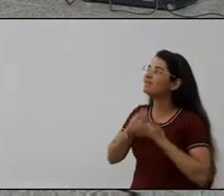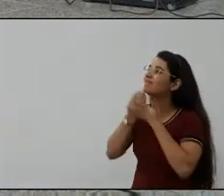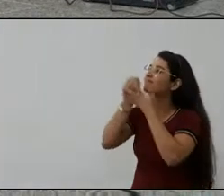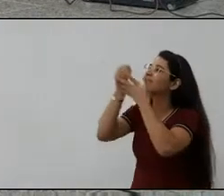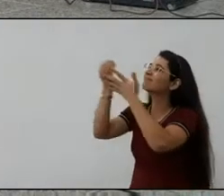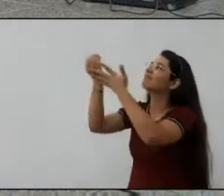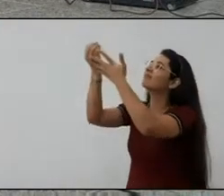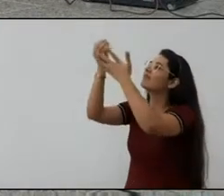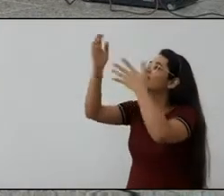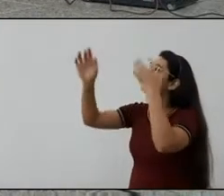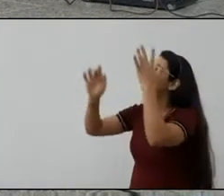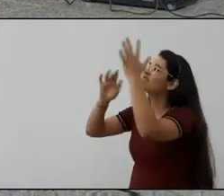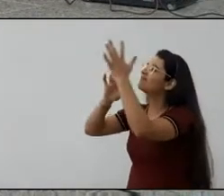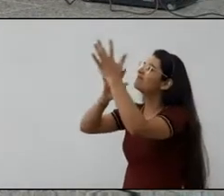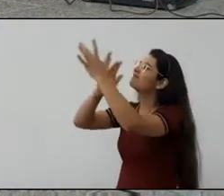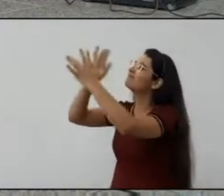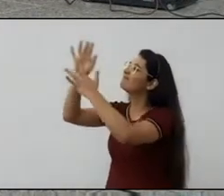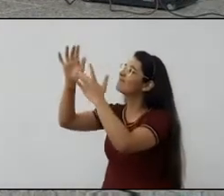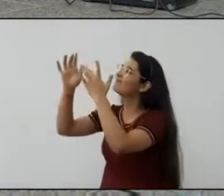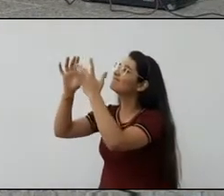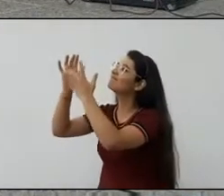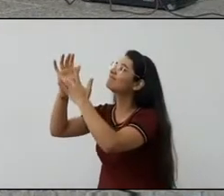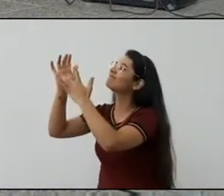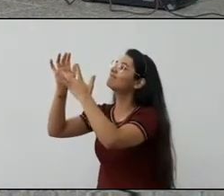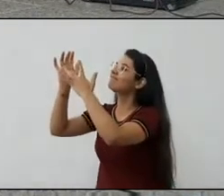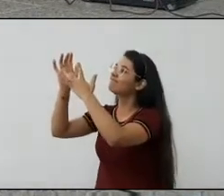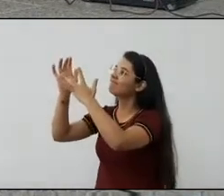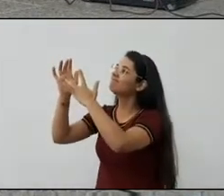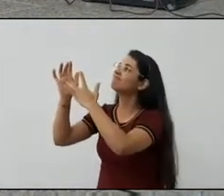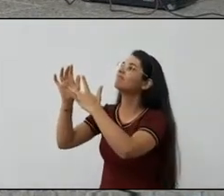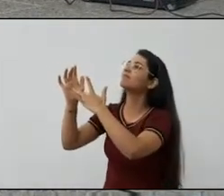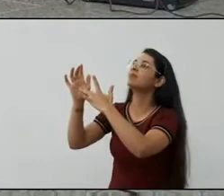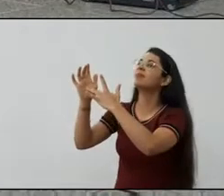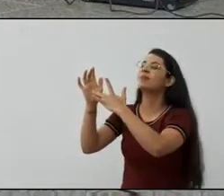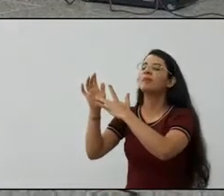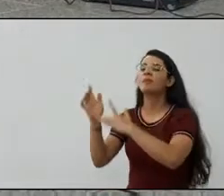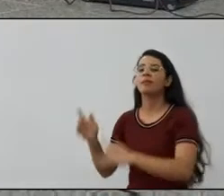te dou, Jesus.